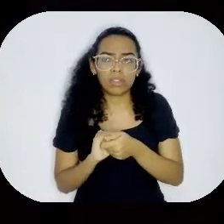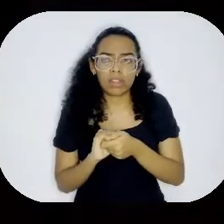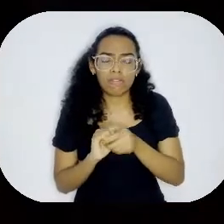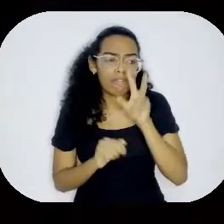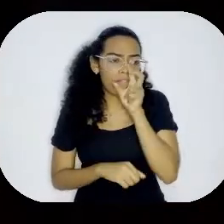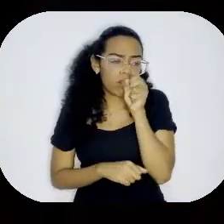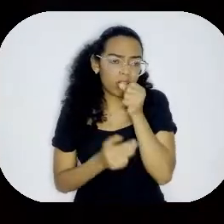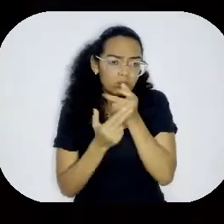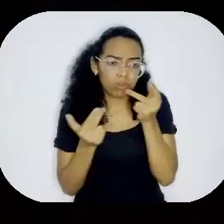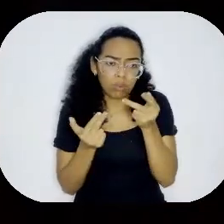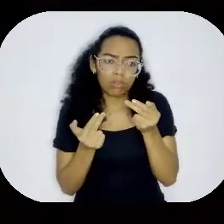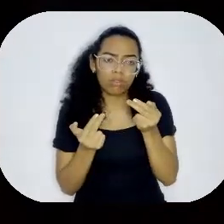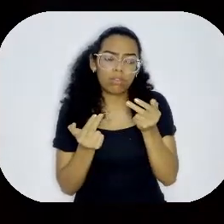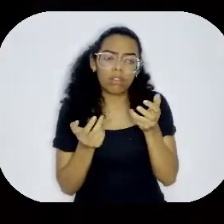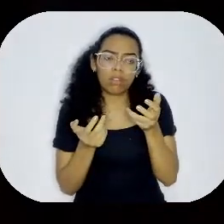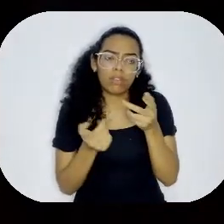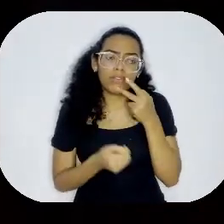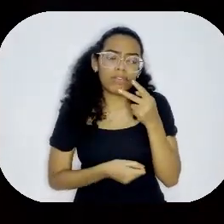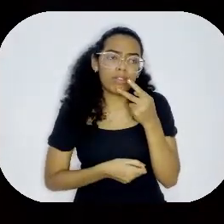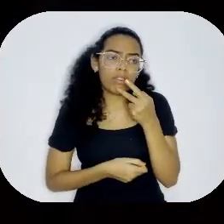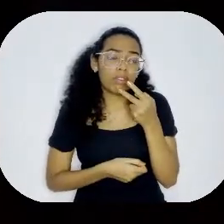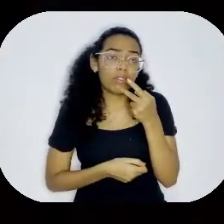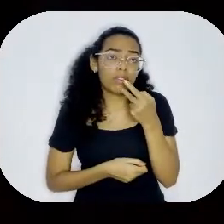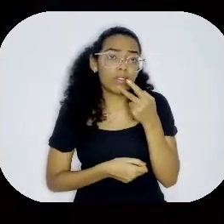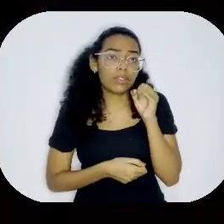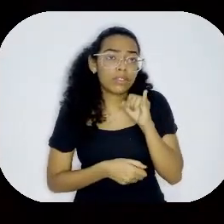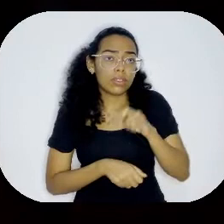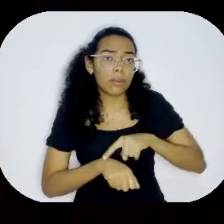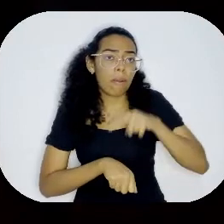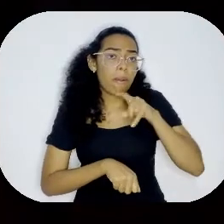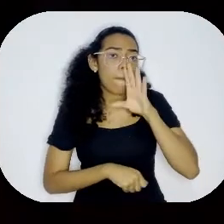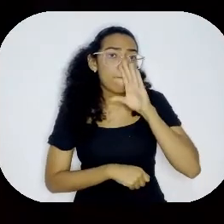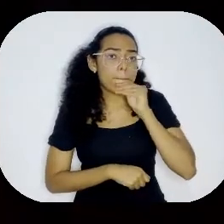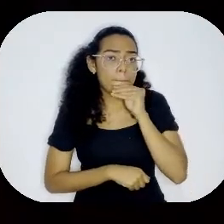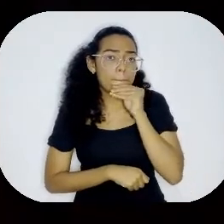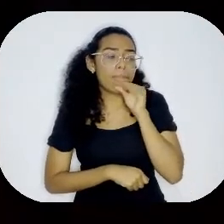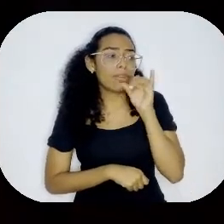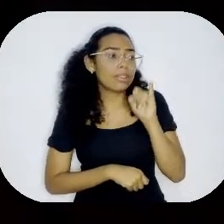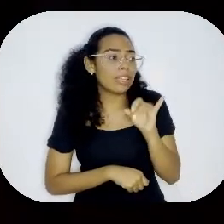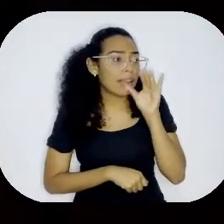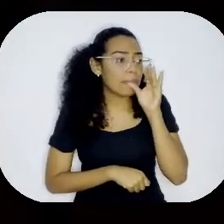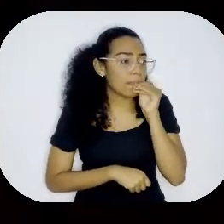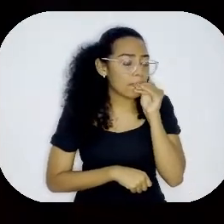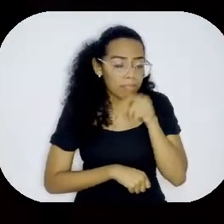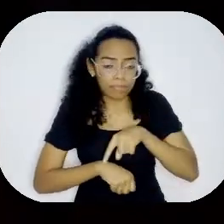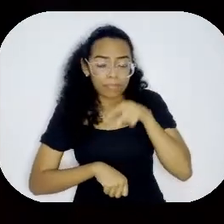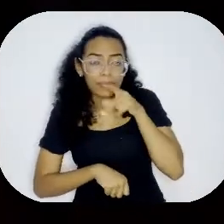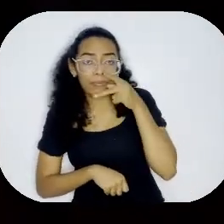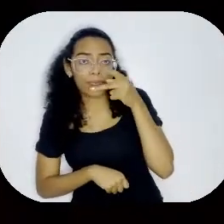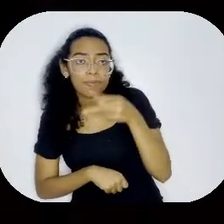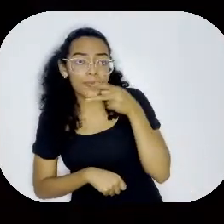tua vontade, sem falar quando for hora de calar, e sem calar quando for hora de